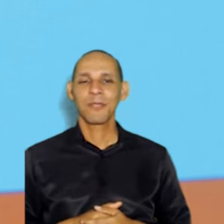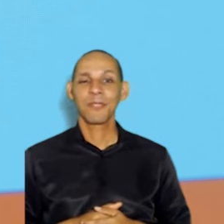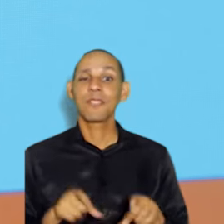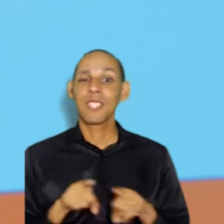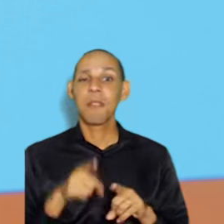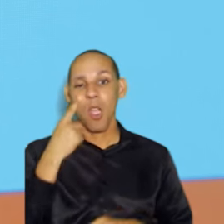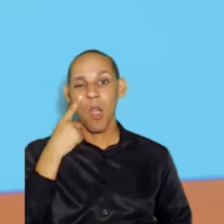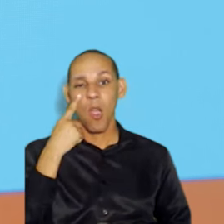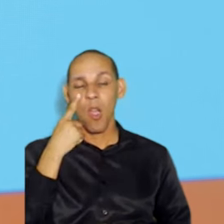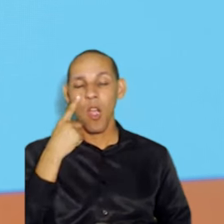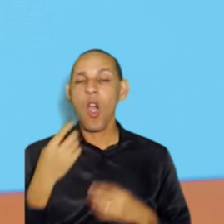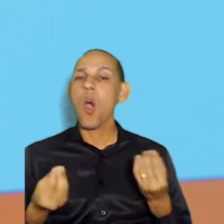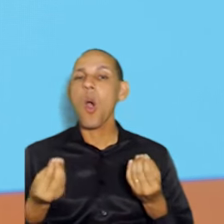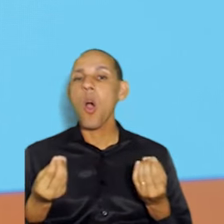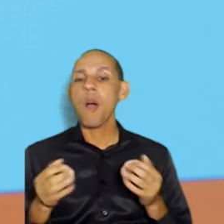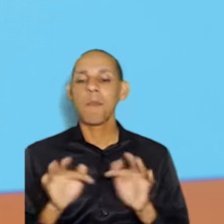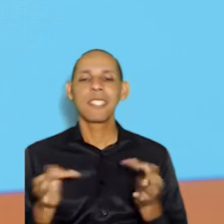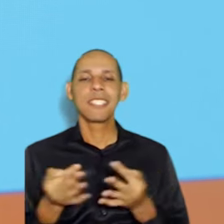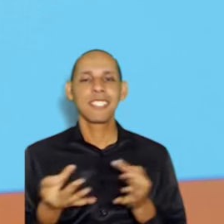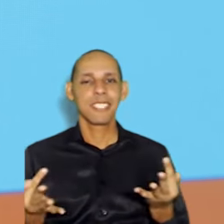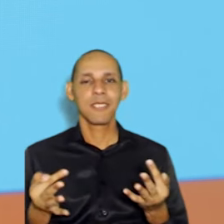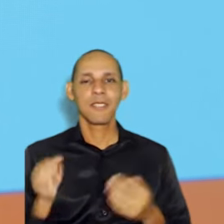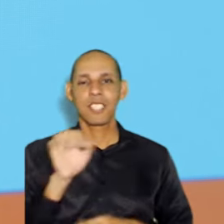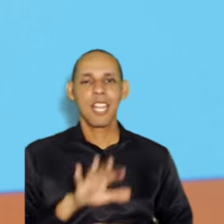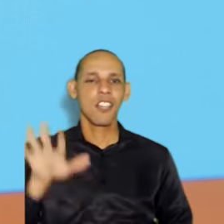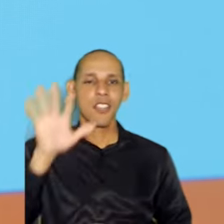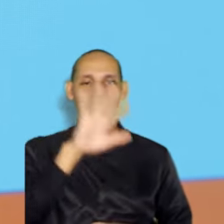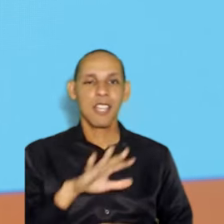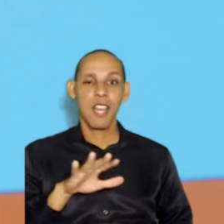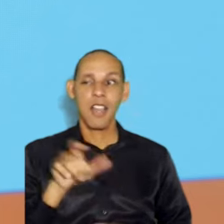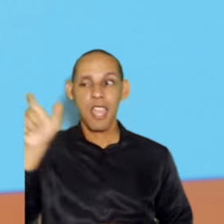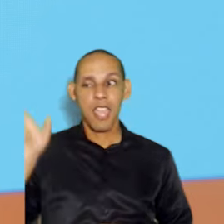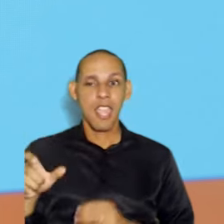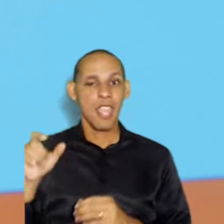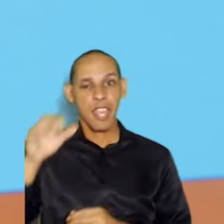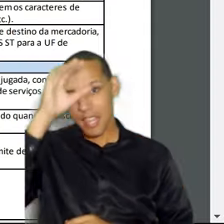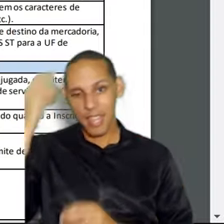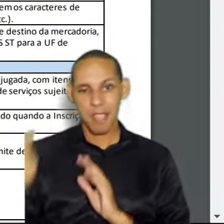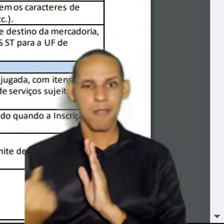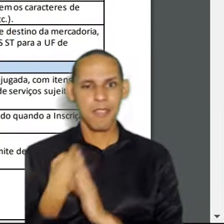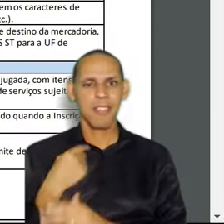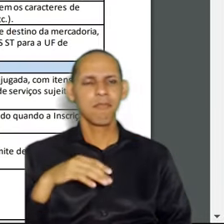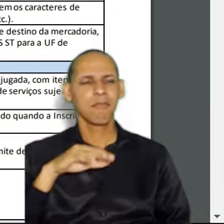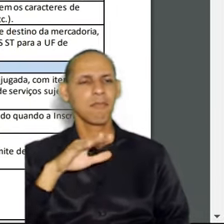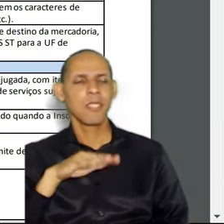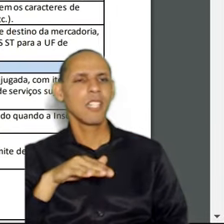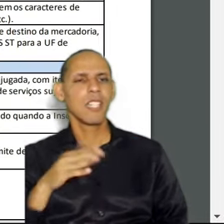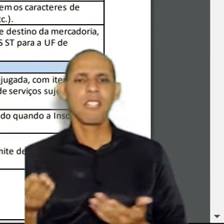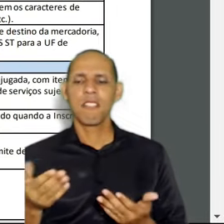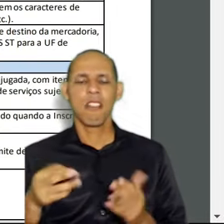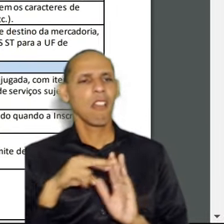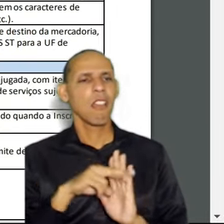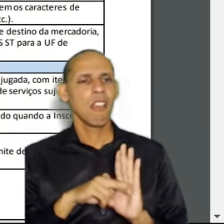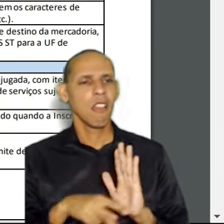lá do mei tem que ter o mei lá na parte do Regime a gente vai acessar aqui e vou mostrar para vocês né o regime tributário regime tributário